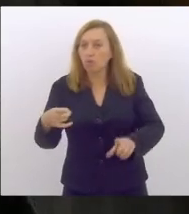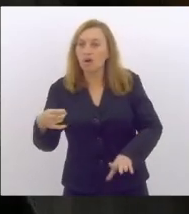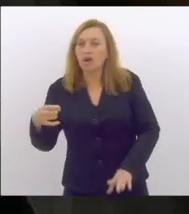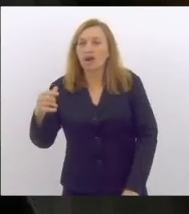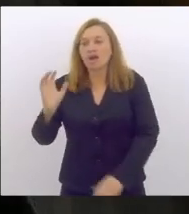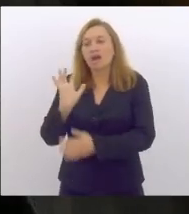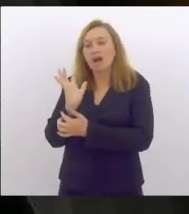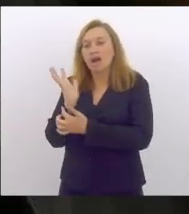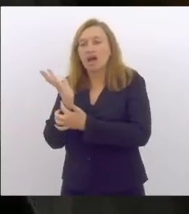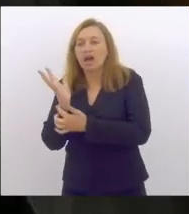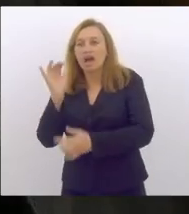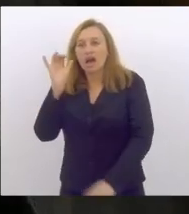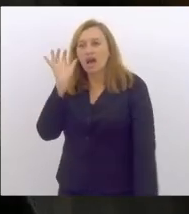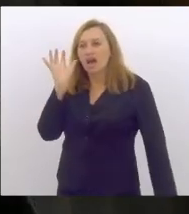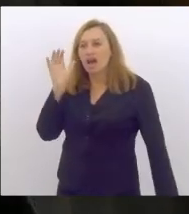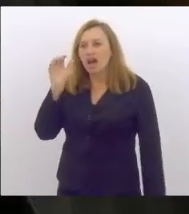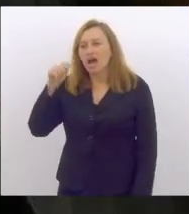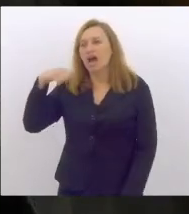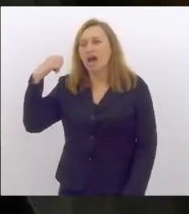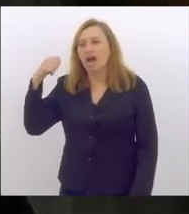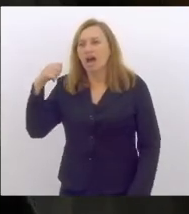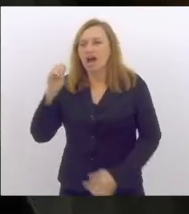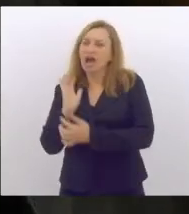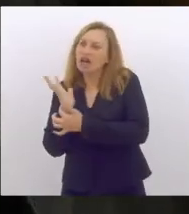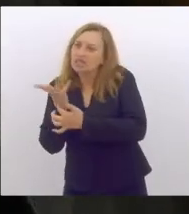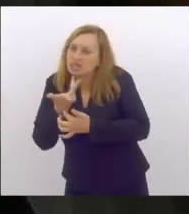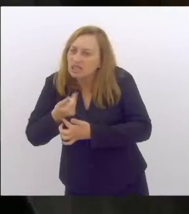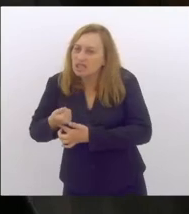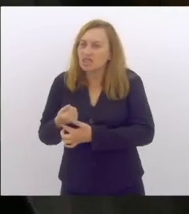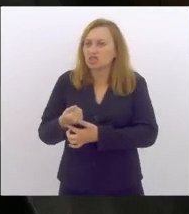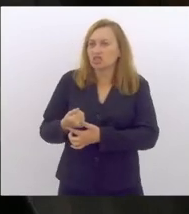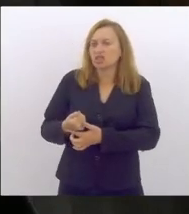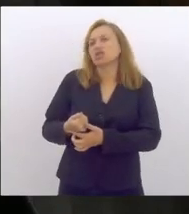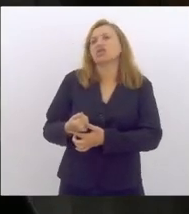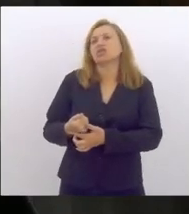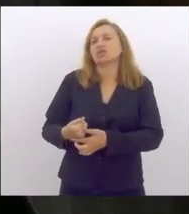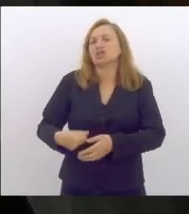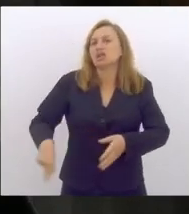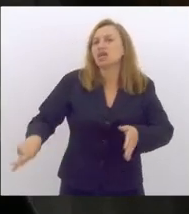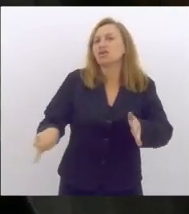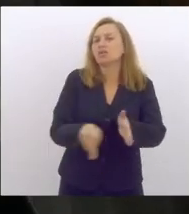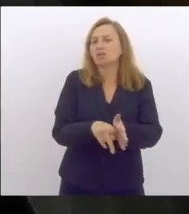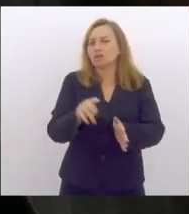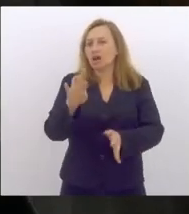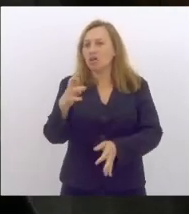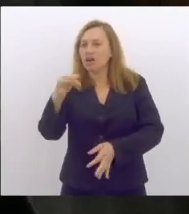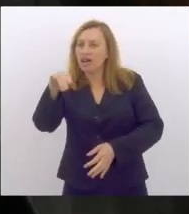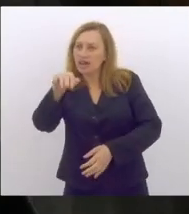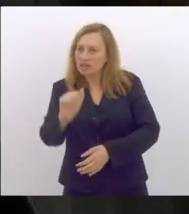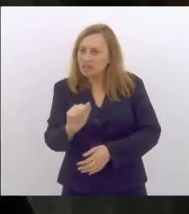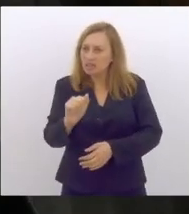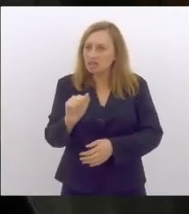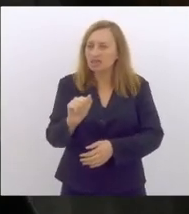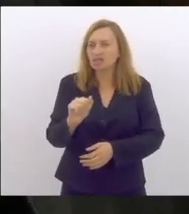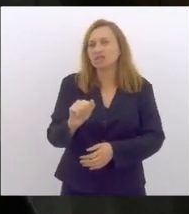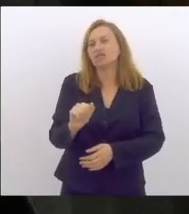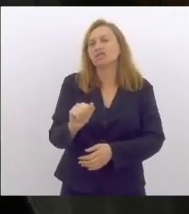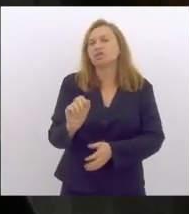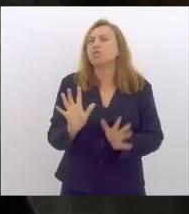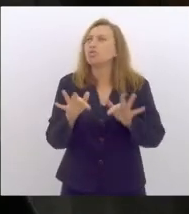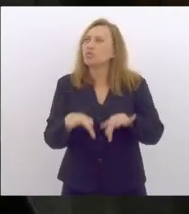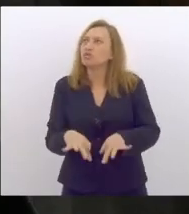homens e mulheres jovens eh capazes de moças que integram aquela festa de cordas a grota de surucucu é uma área popular no final